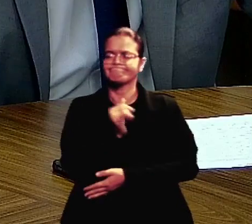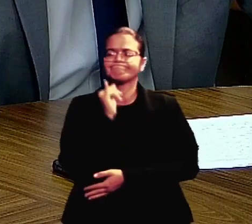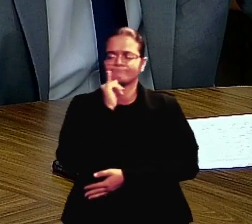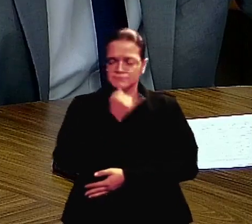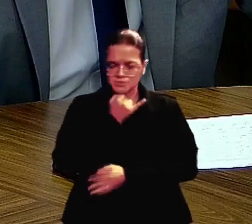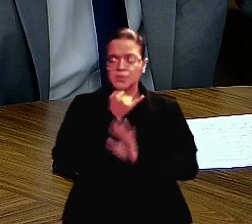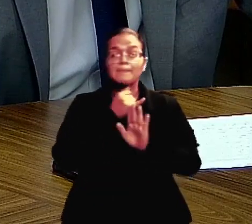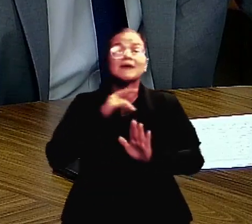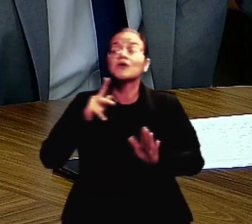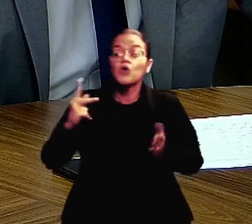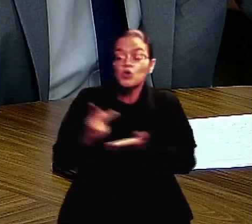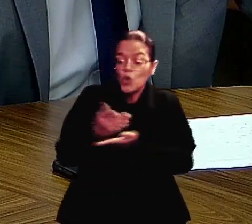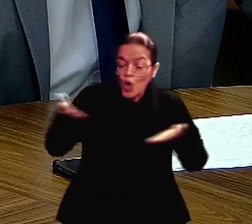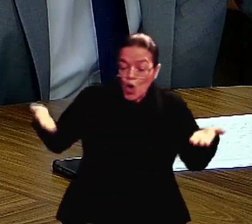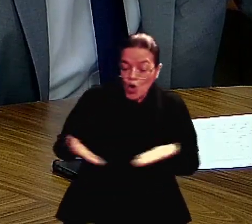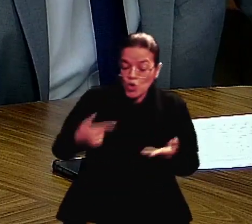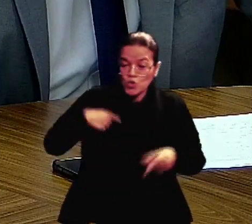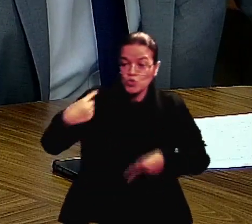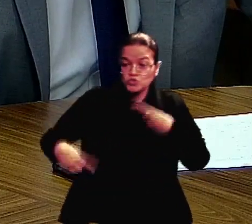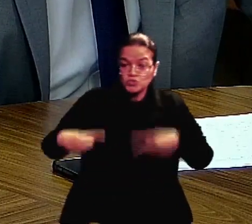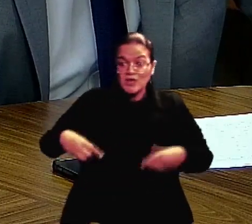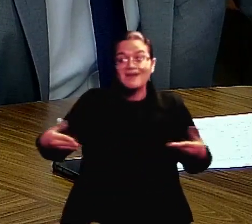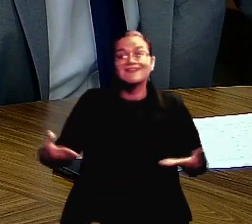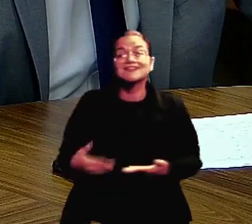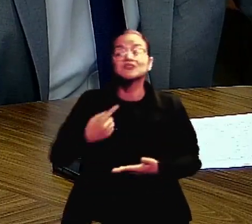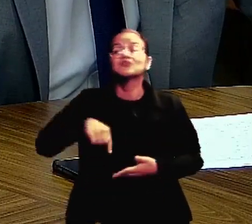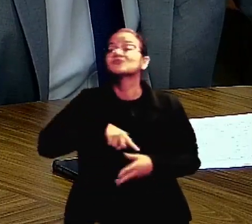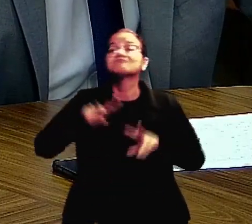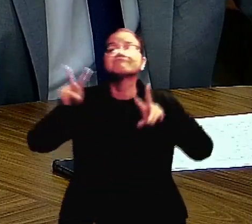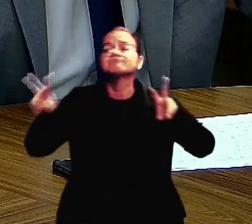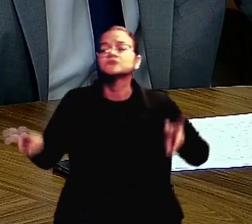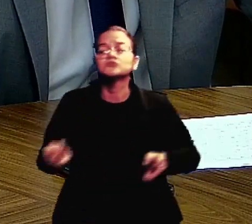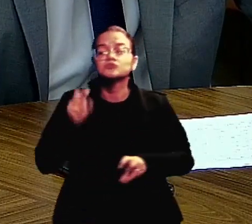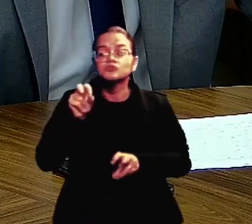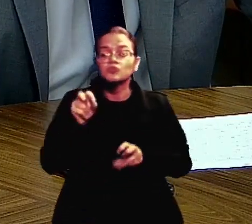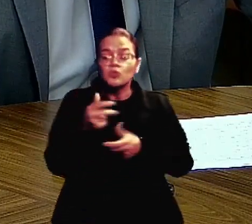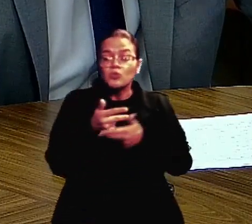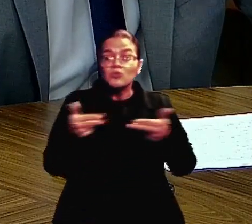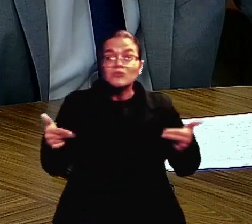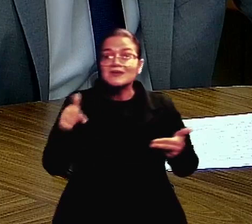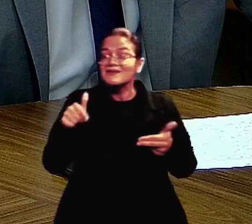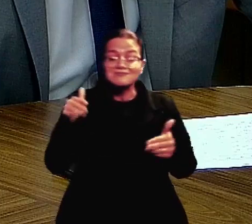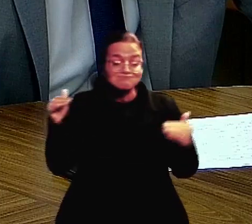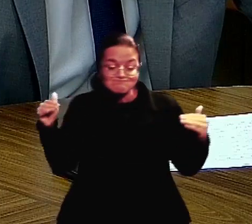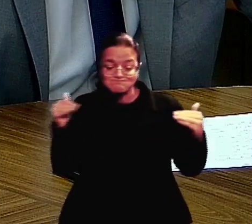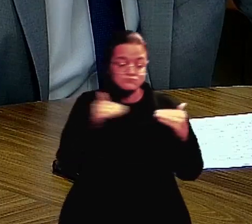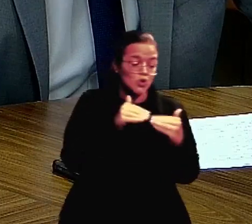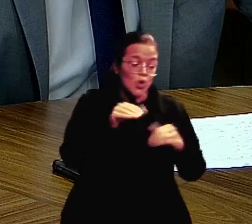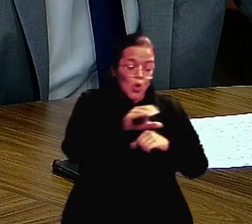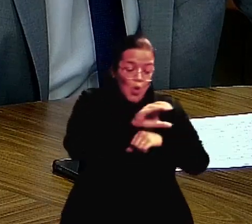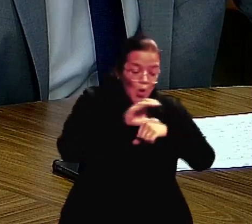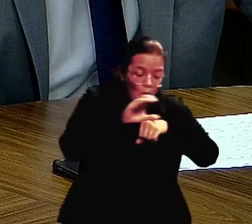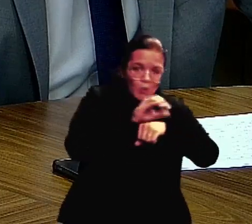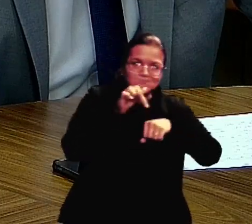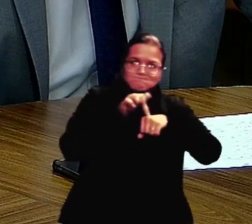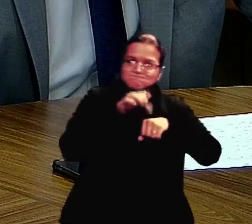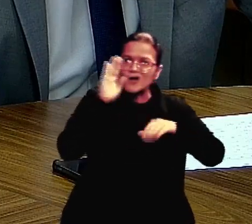Mas, no caso específico que nós discutimos aqui, estamos tratando de uma questão constitucional da